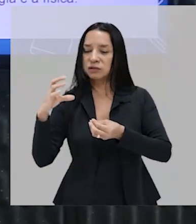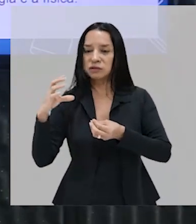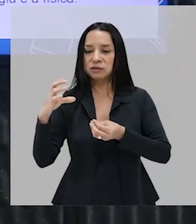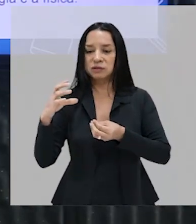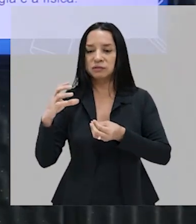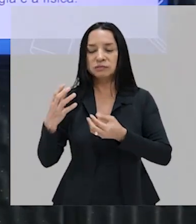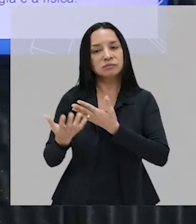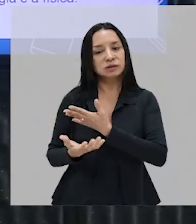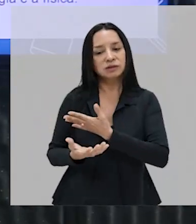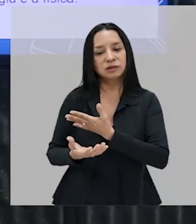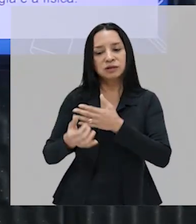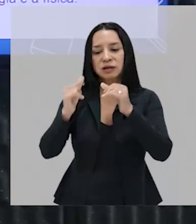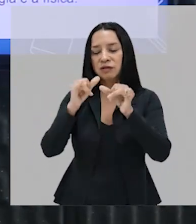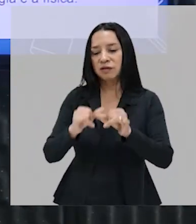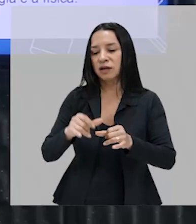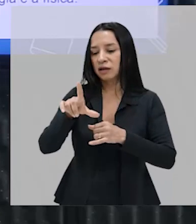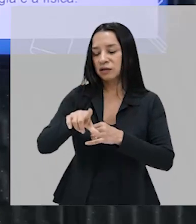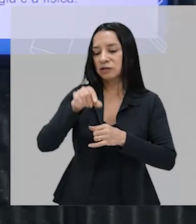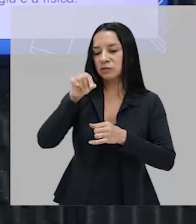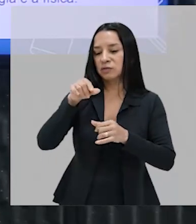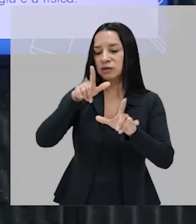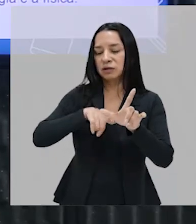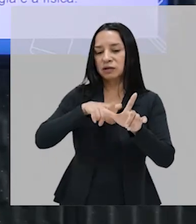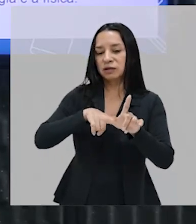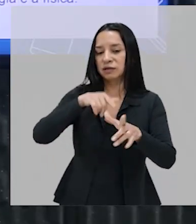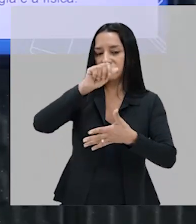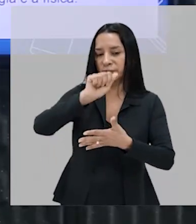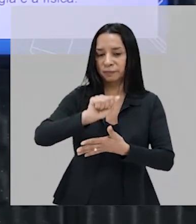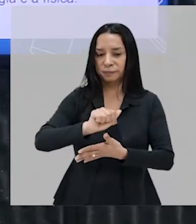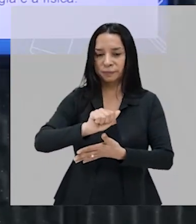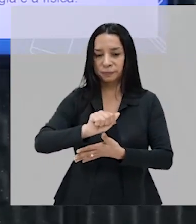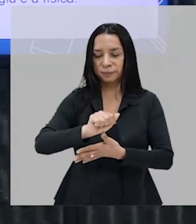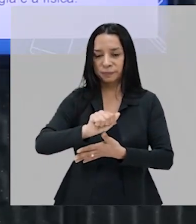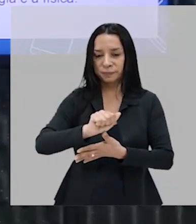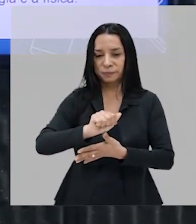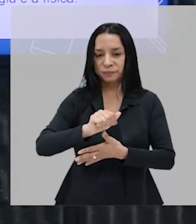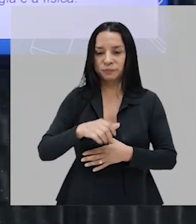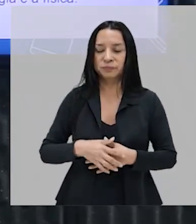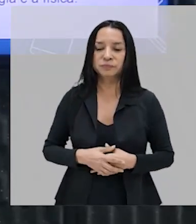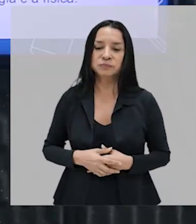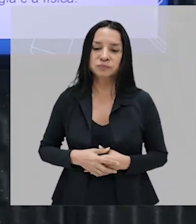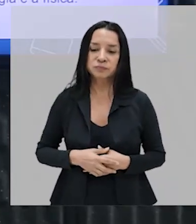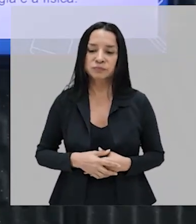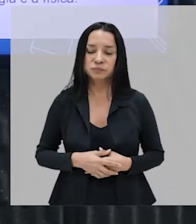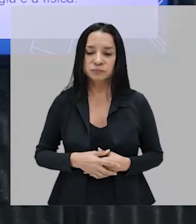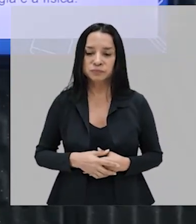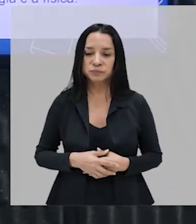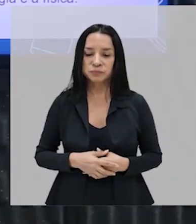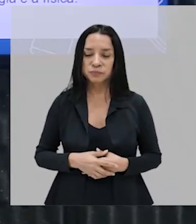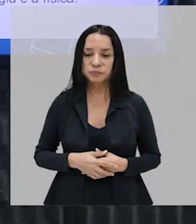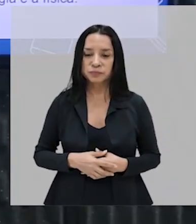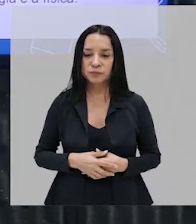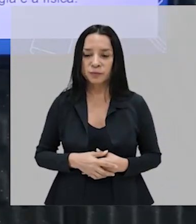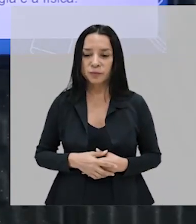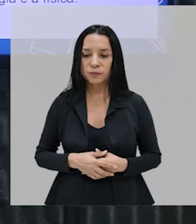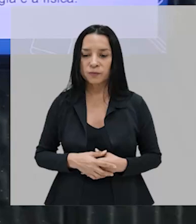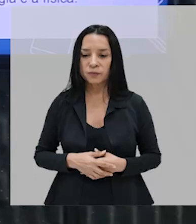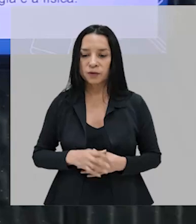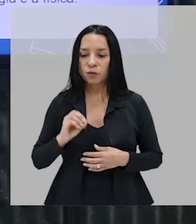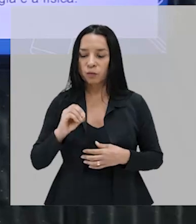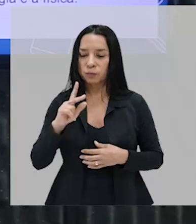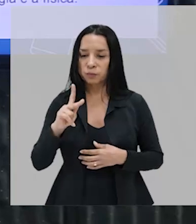vamos ficar com a letra A, que é a mais adequada para a gente aí marcar a letra A. Marque a letra A, portanto,